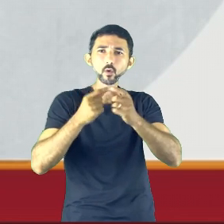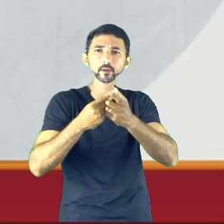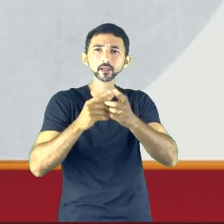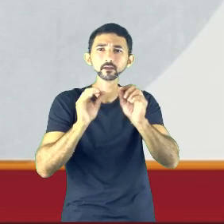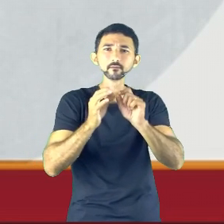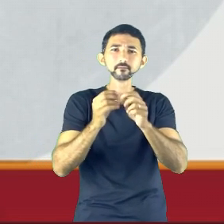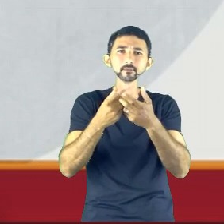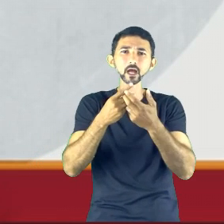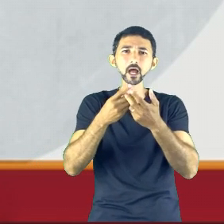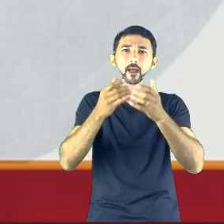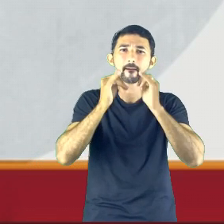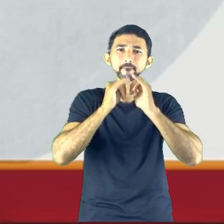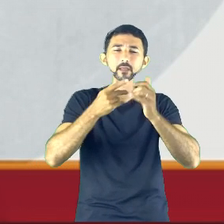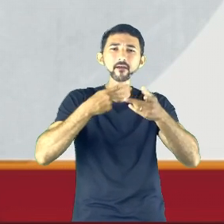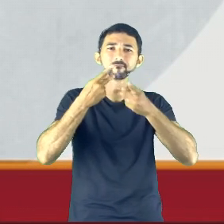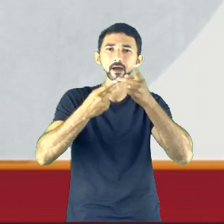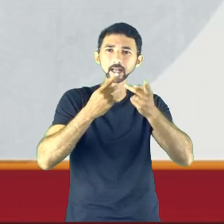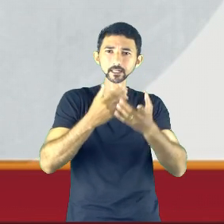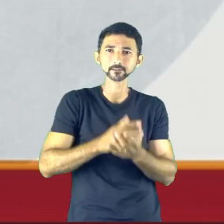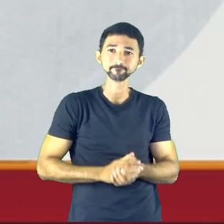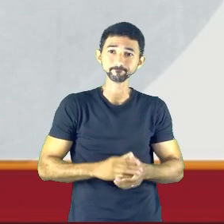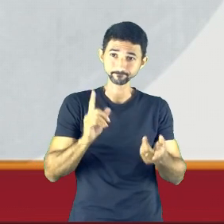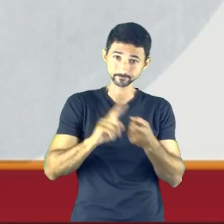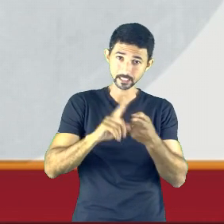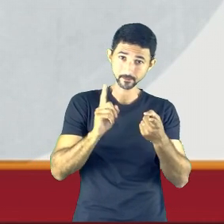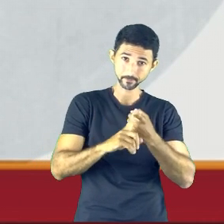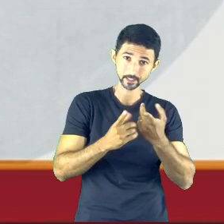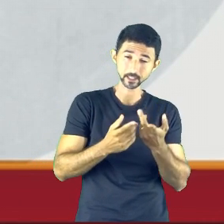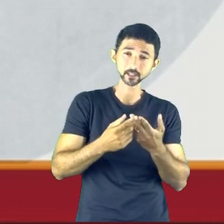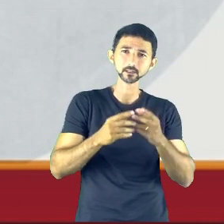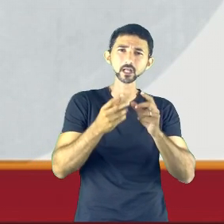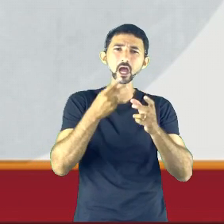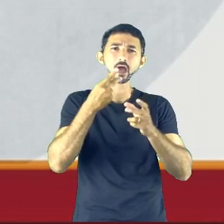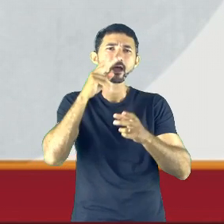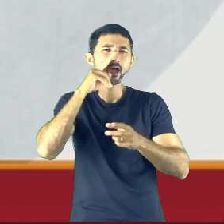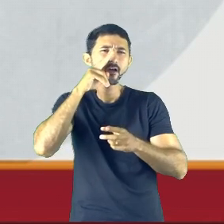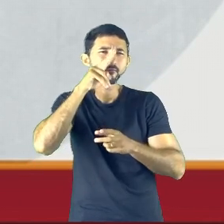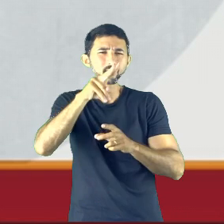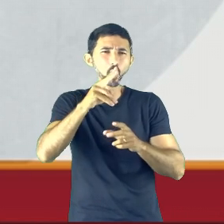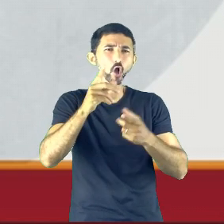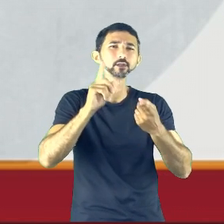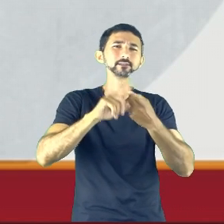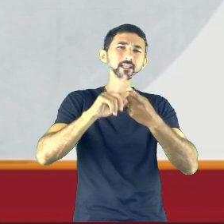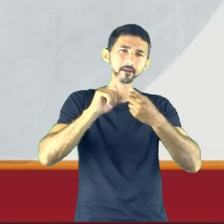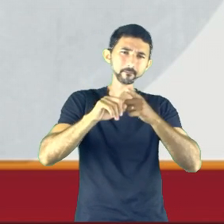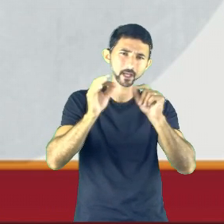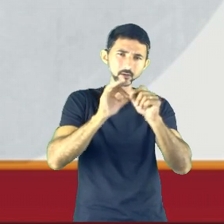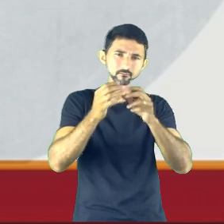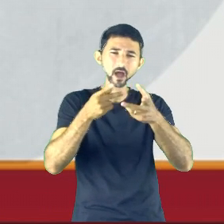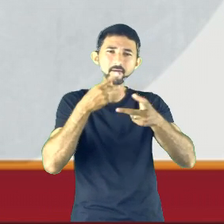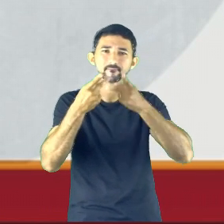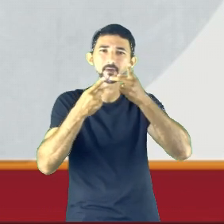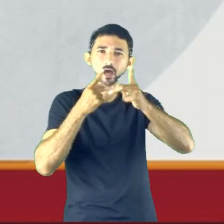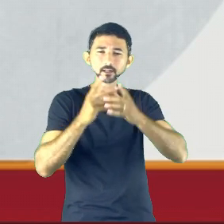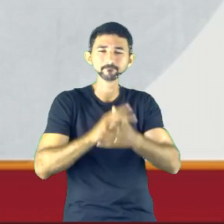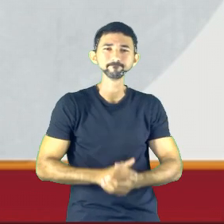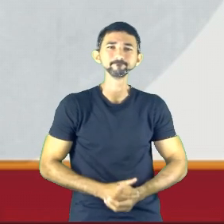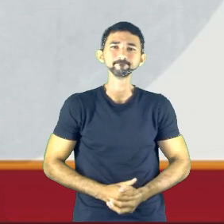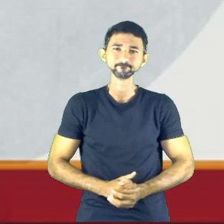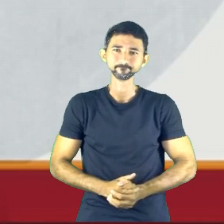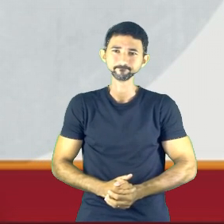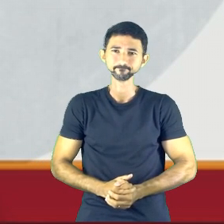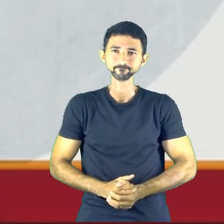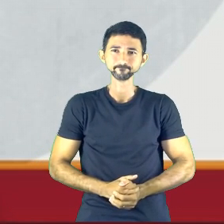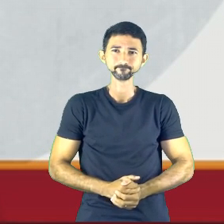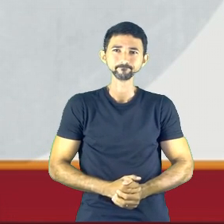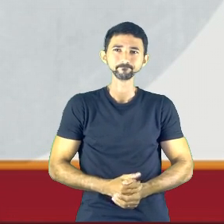agudo indica a forma como a vogal deve ser pronunciada, além de, é claro, a tonicidade, como a gente acabou de falar também em relação ao